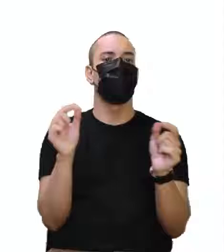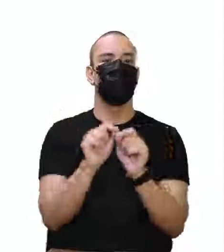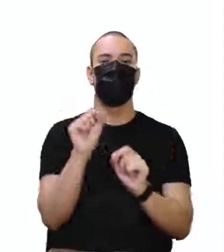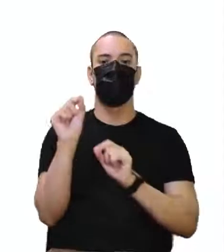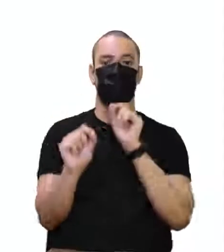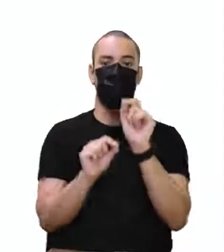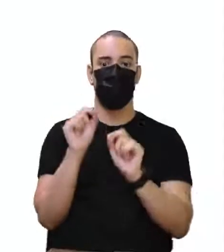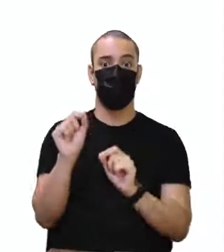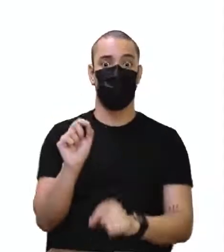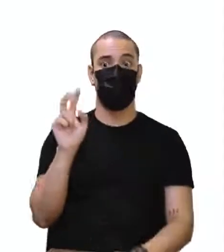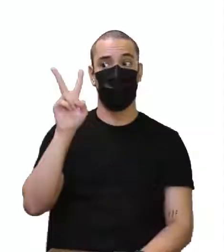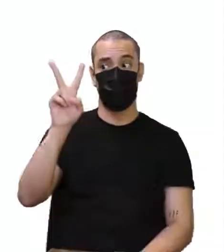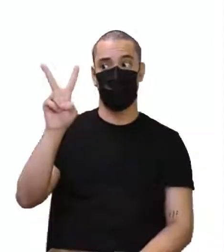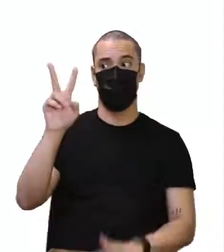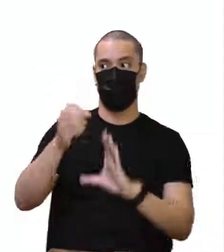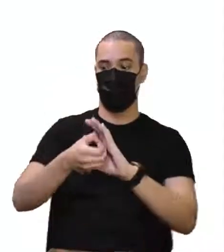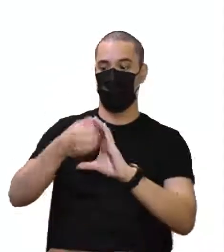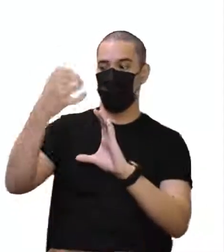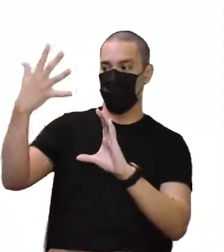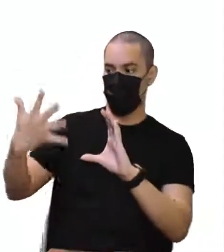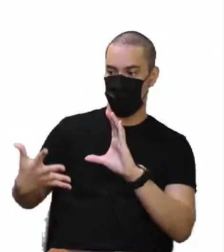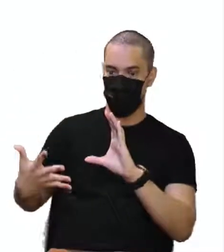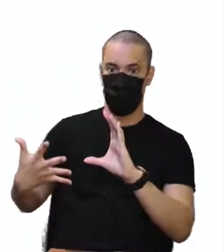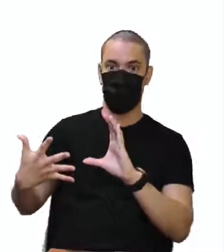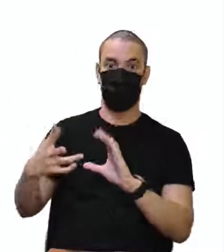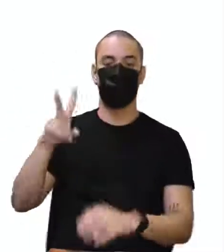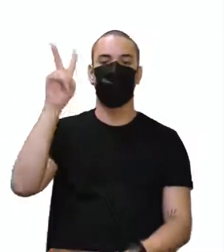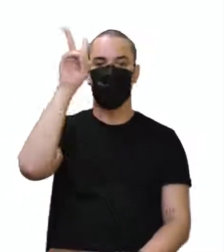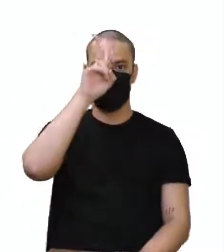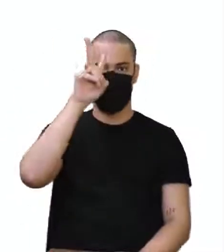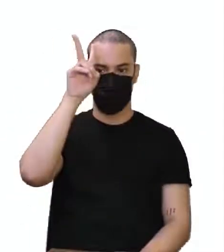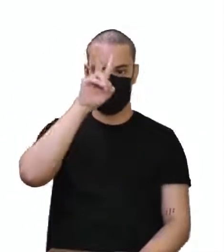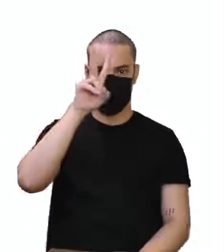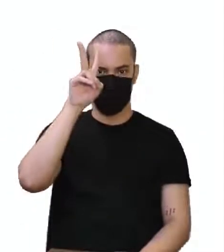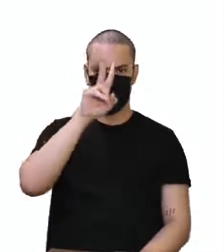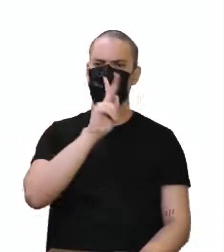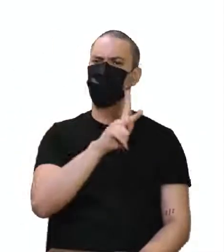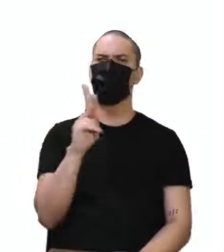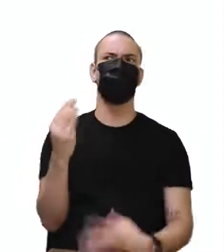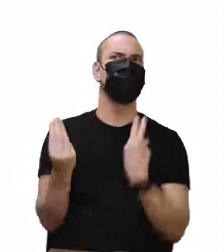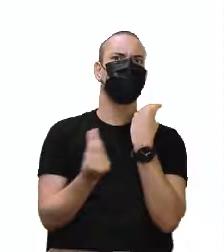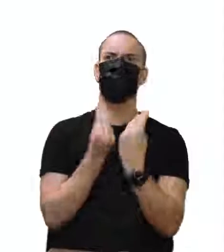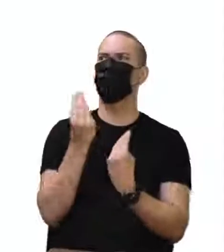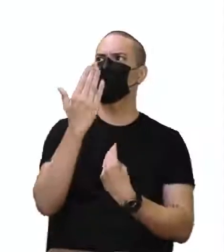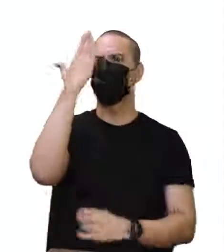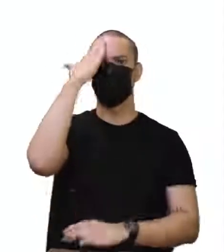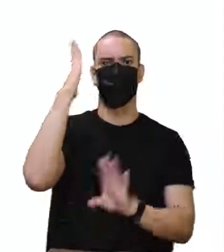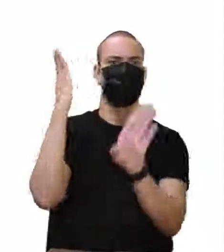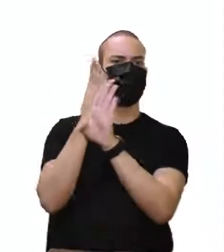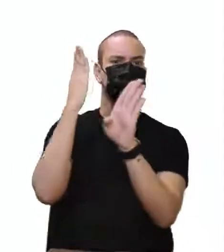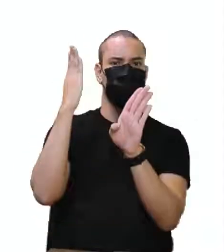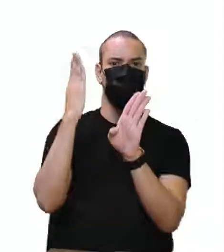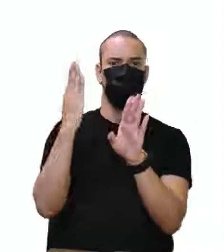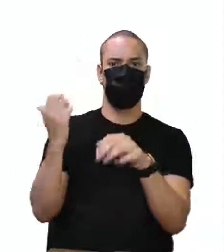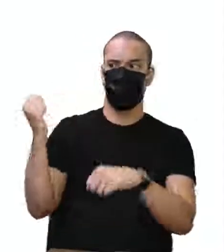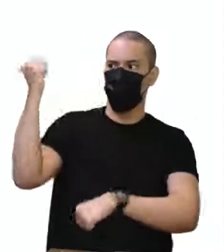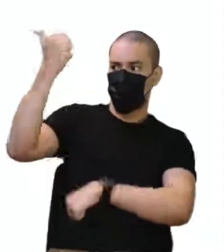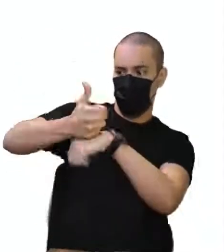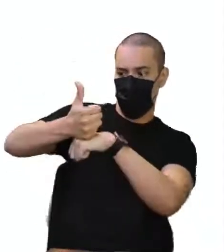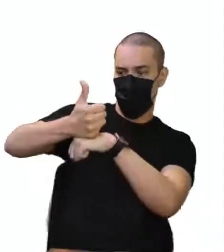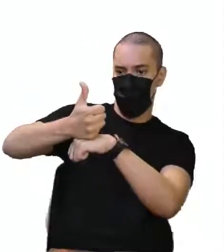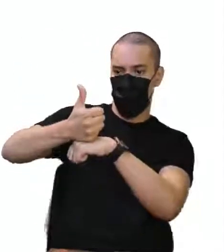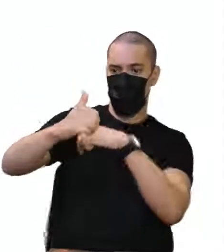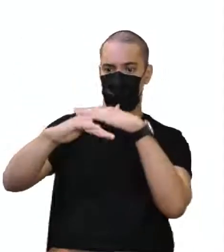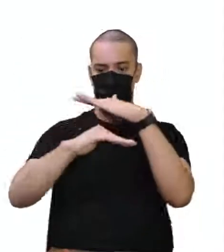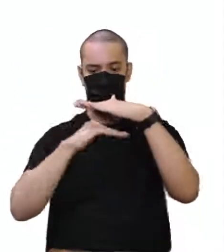pegando 2 características, tá? Lembrando que, professora, como é que ele identificou essa questão da dominância e da